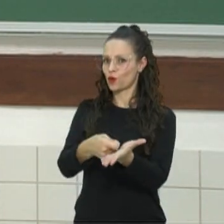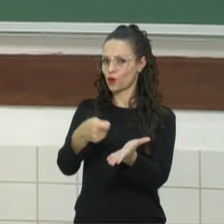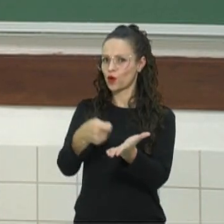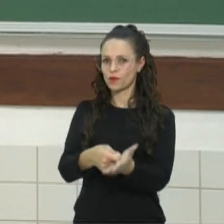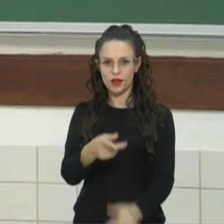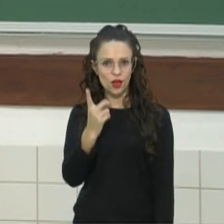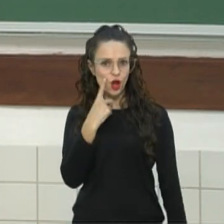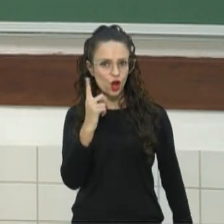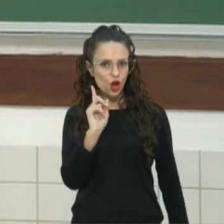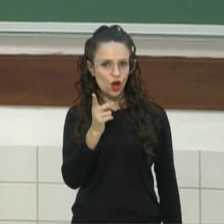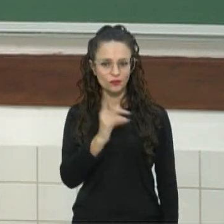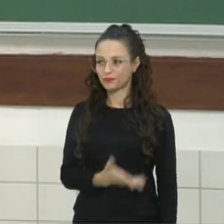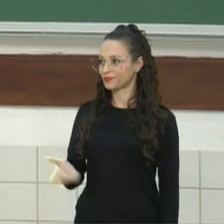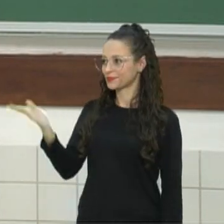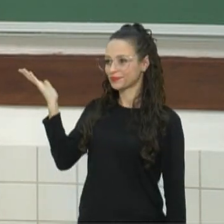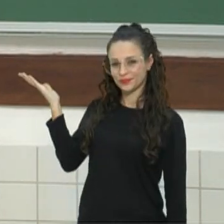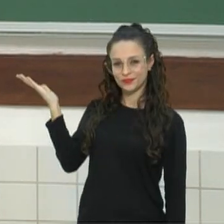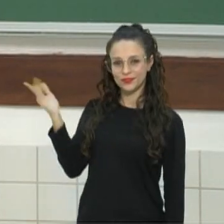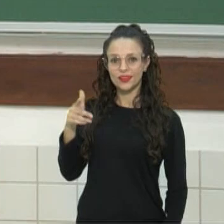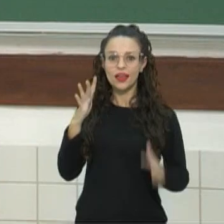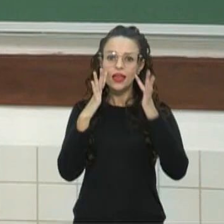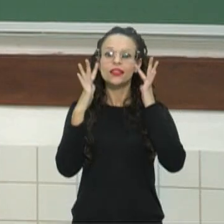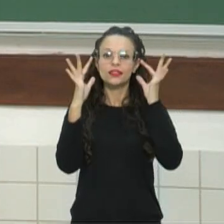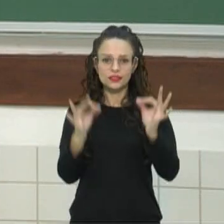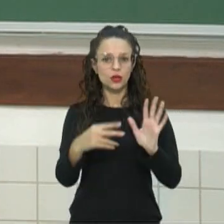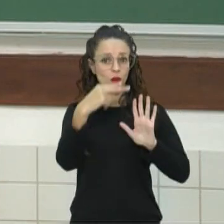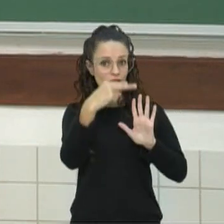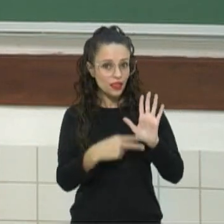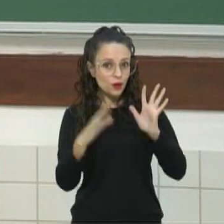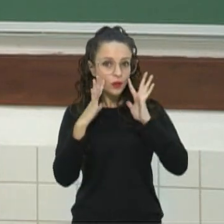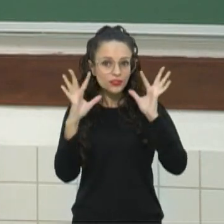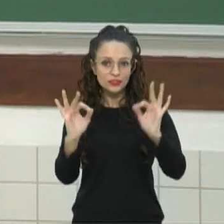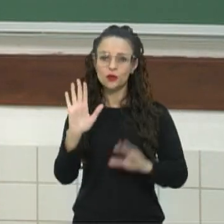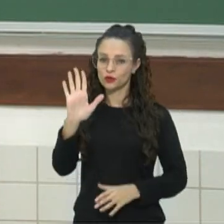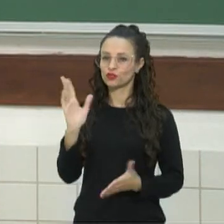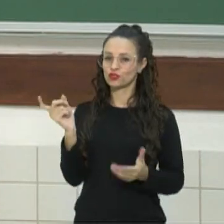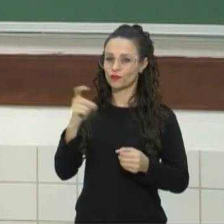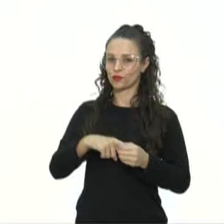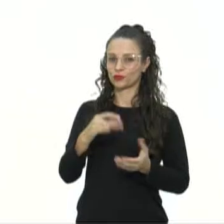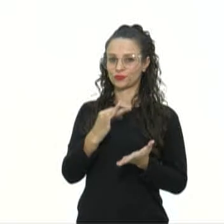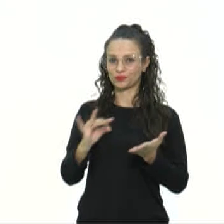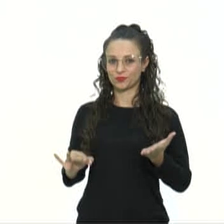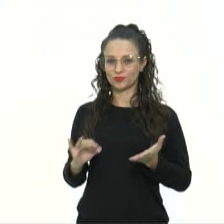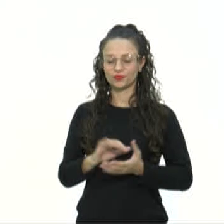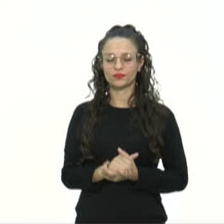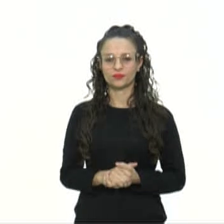ó, tá aí pra vocês. Presta atenção, leia com atenção e eu já volto com a resposta.